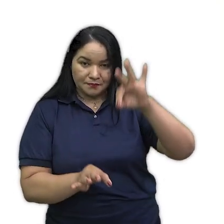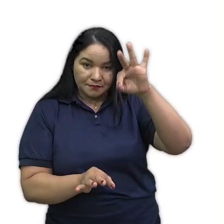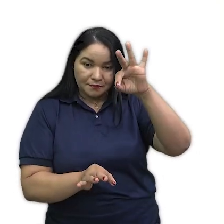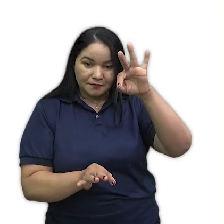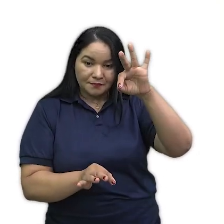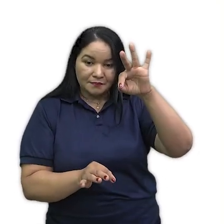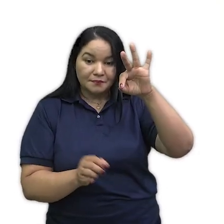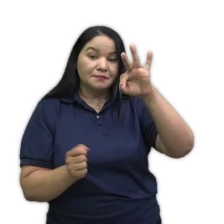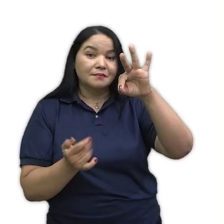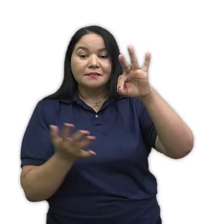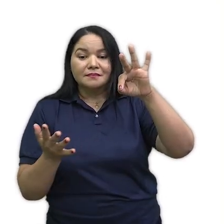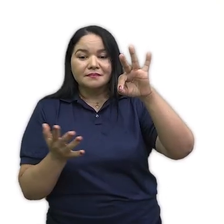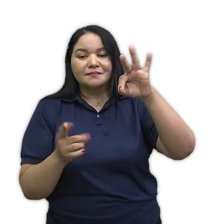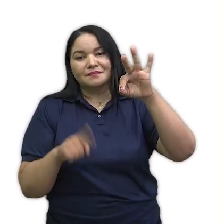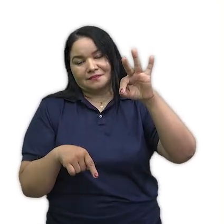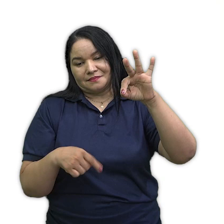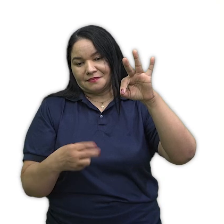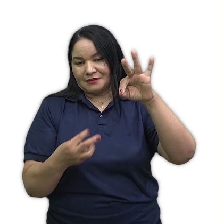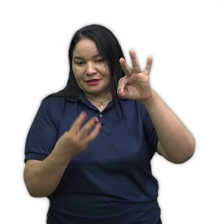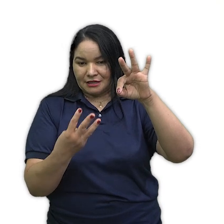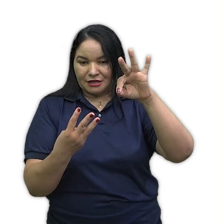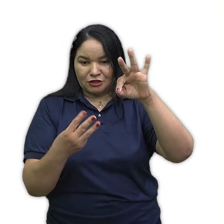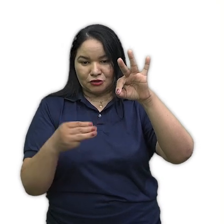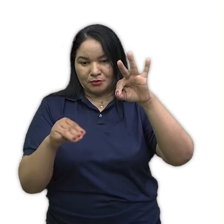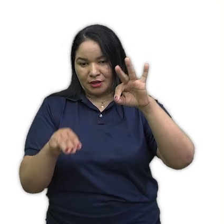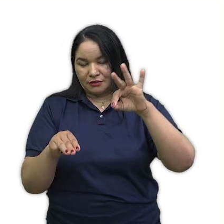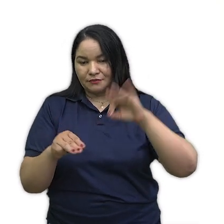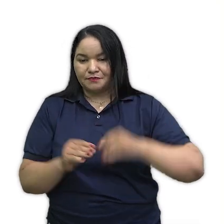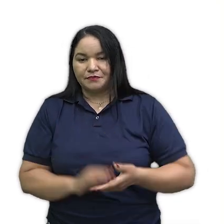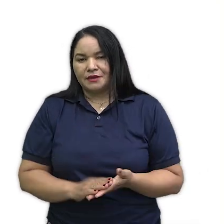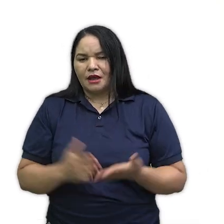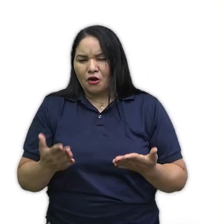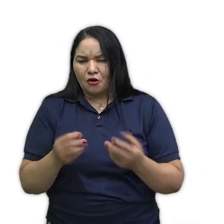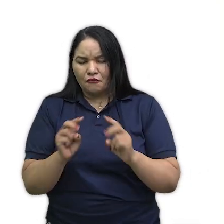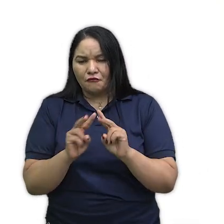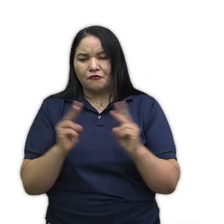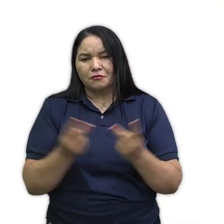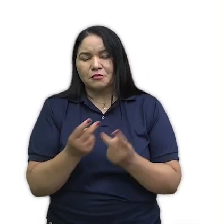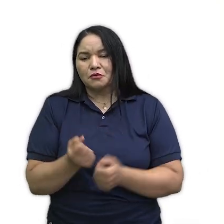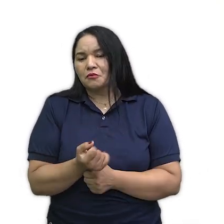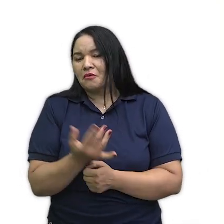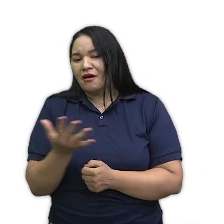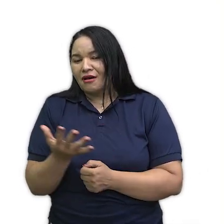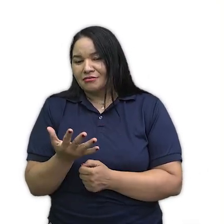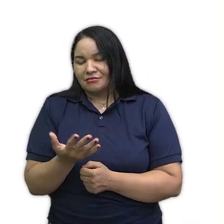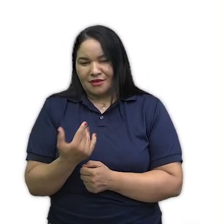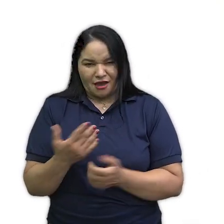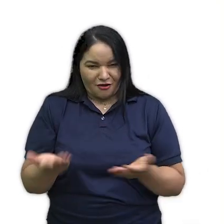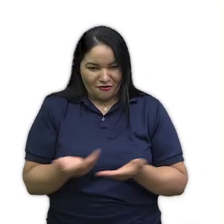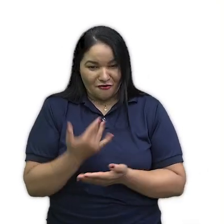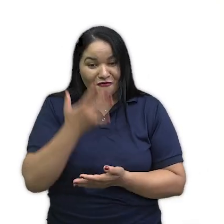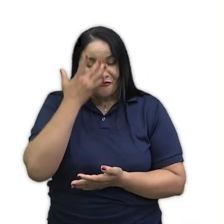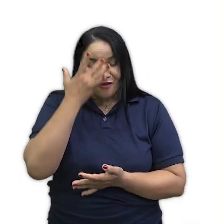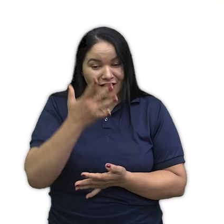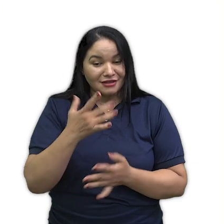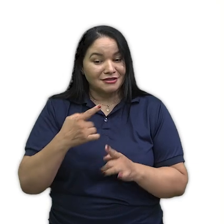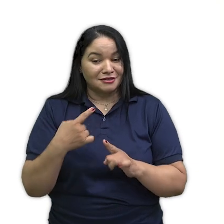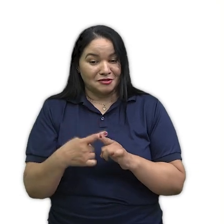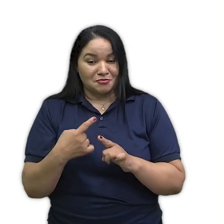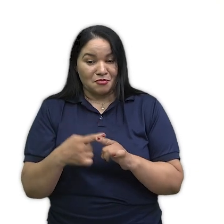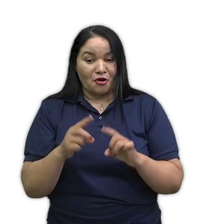igual a 3 metros. Qual é o volume, então? Ah, professora, aí é fácil. Por quê? O volume de